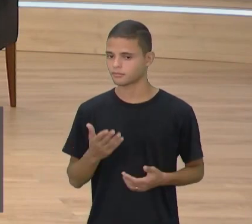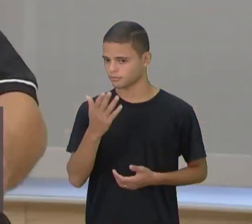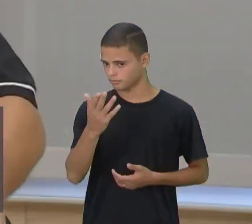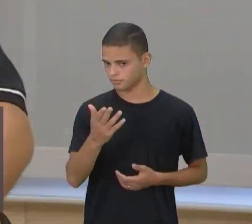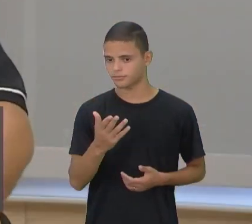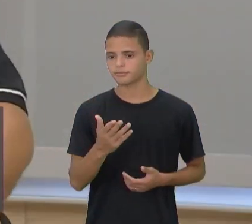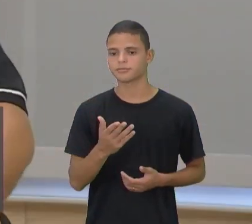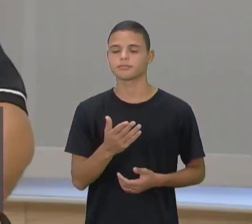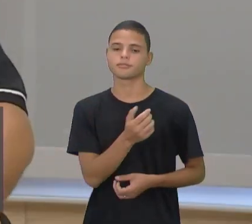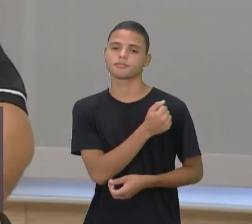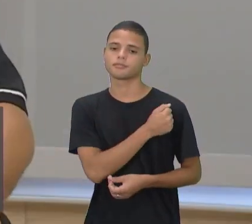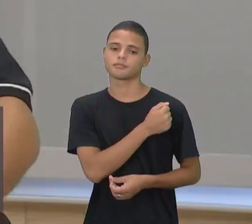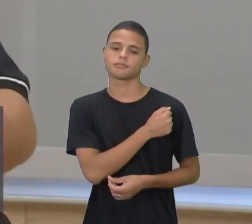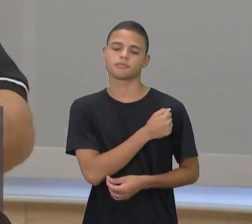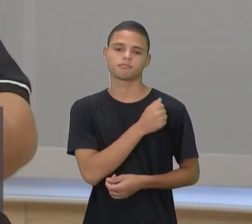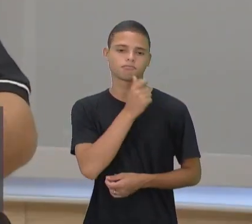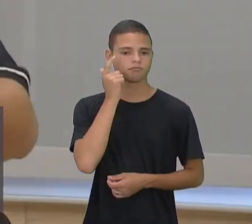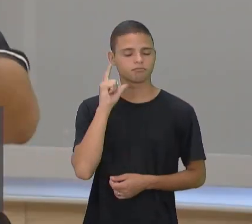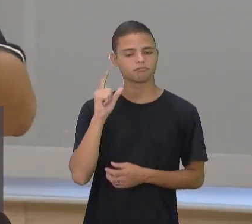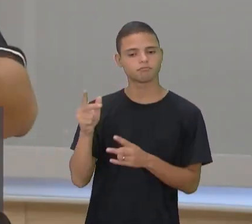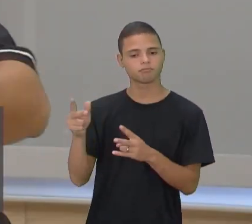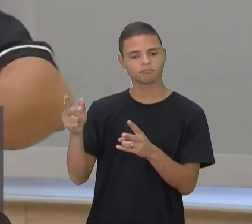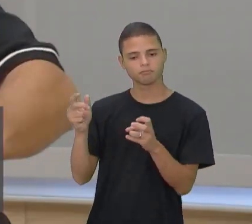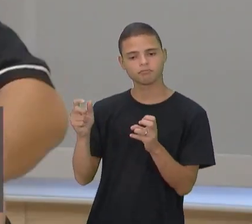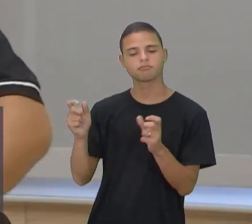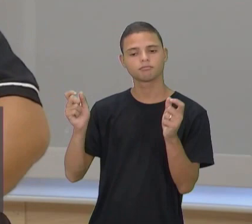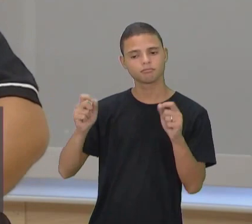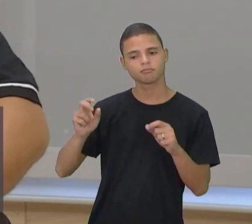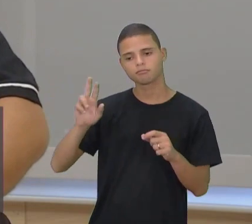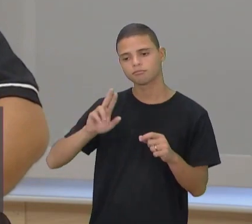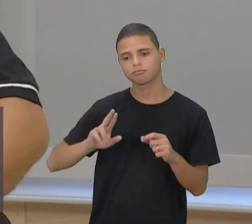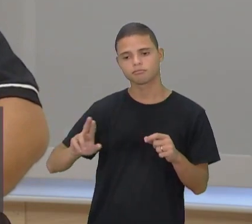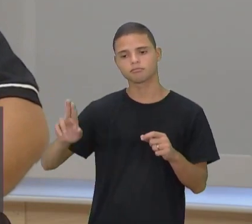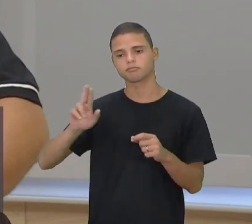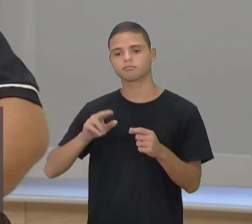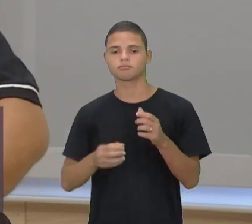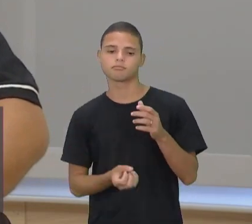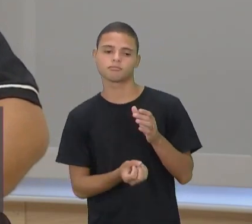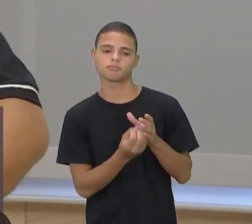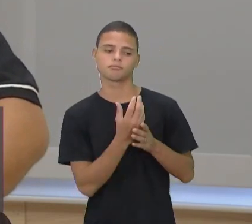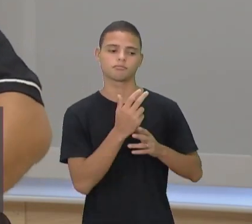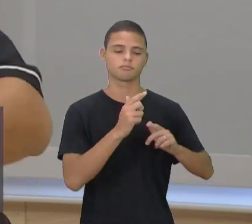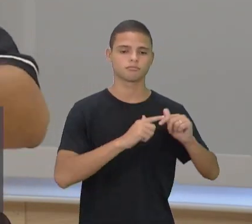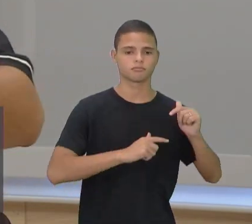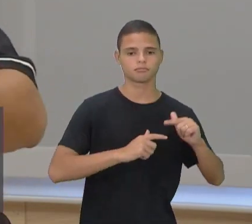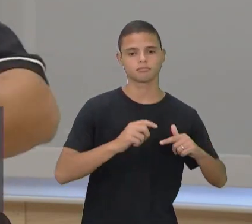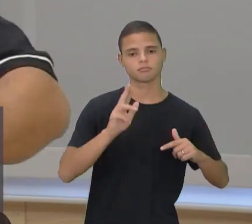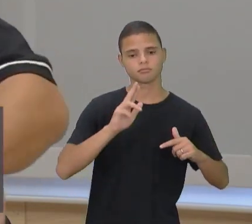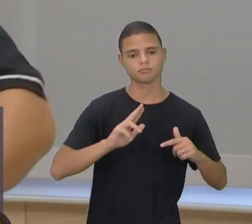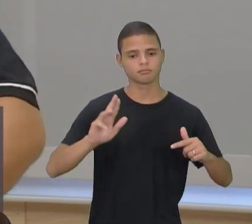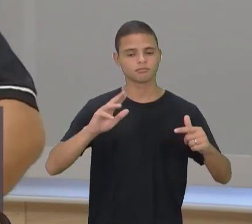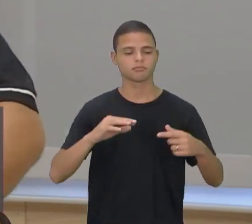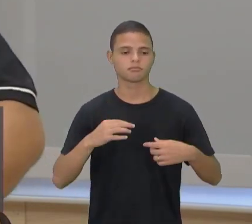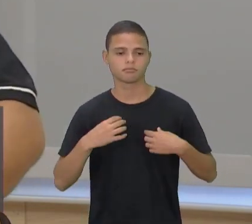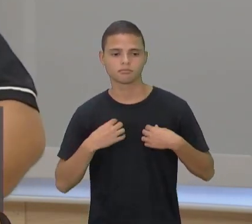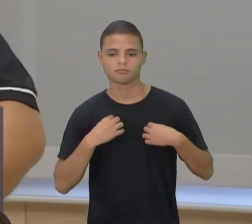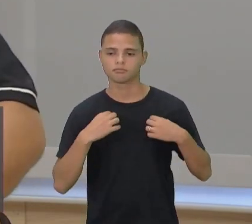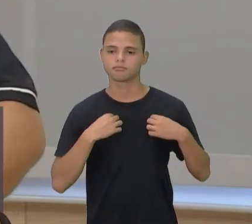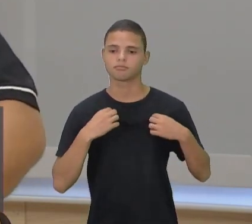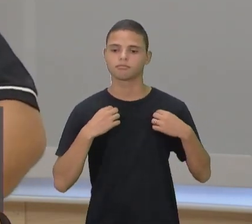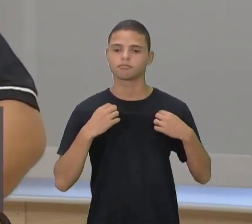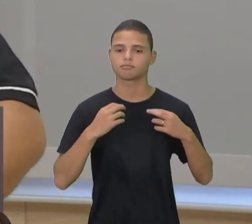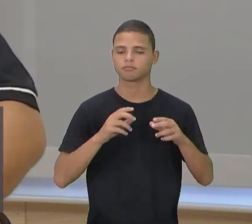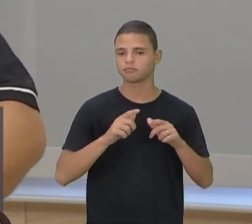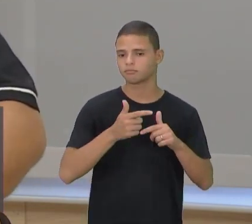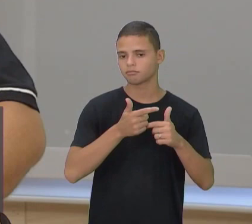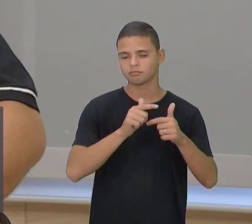pode perceber a grande utilidade do amianto na fabricação de materiais, na utilidade desses materiais. Você também